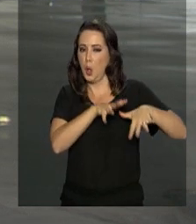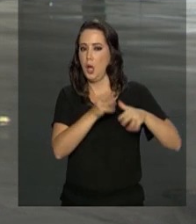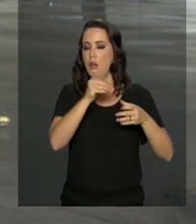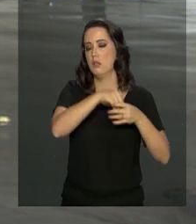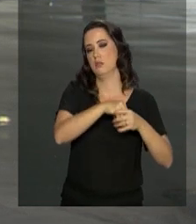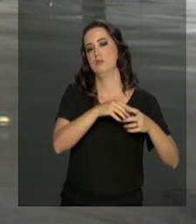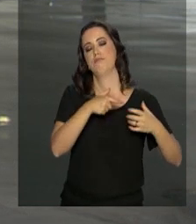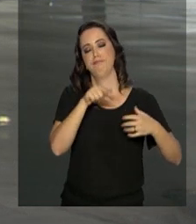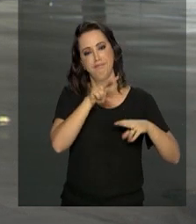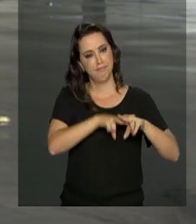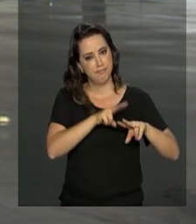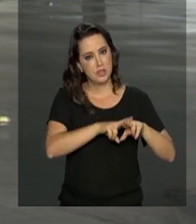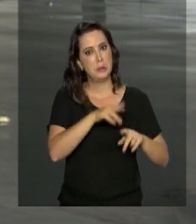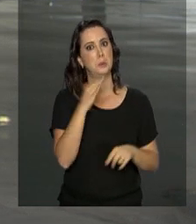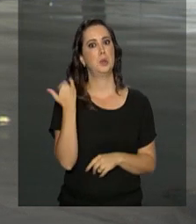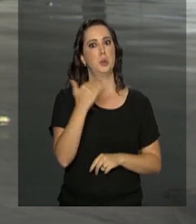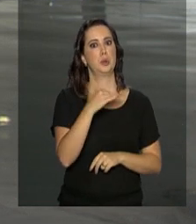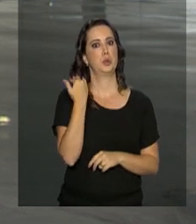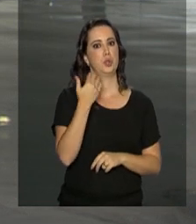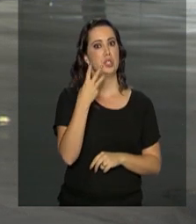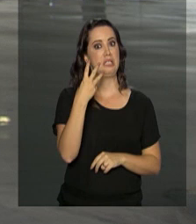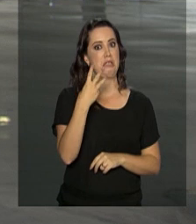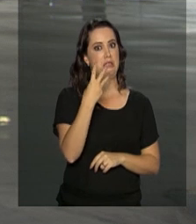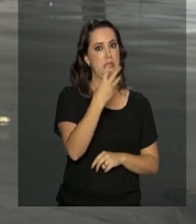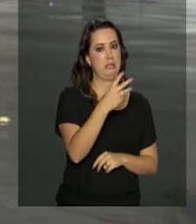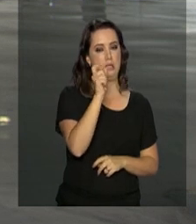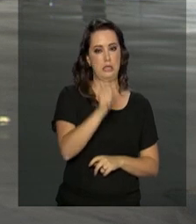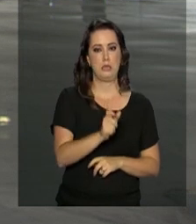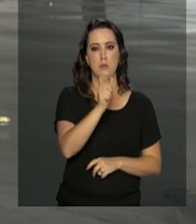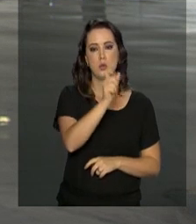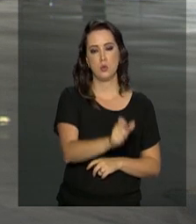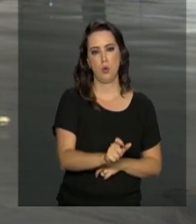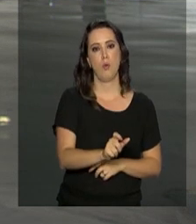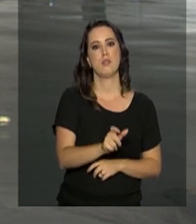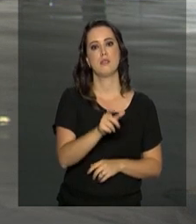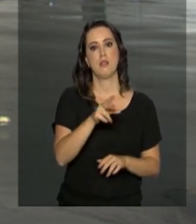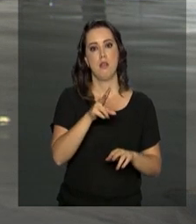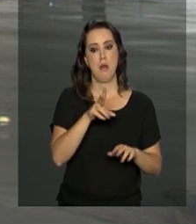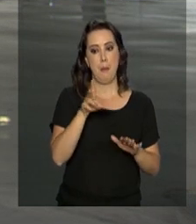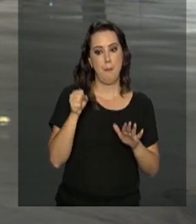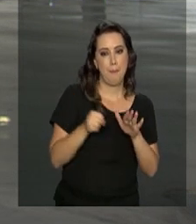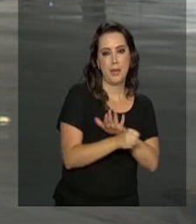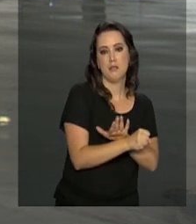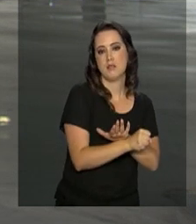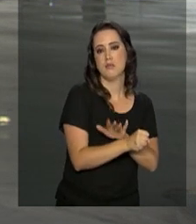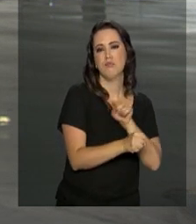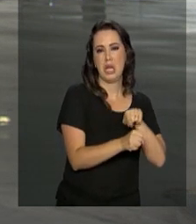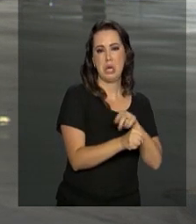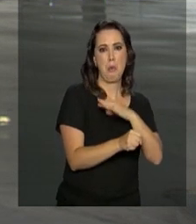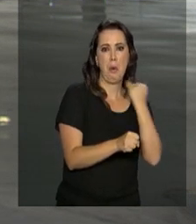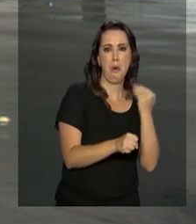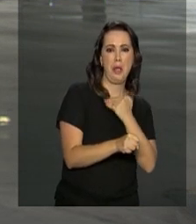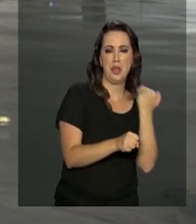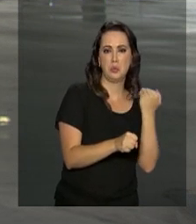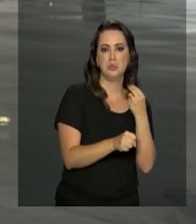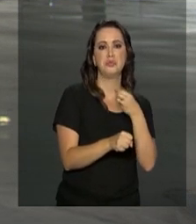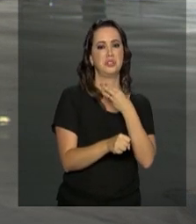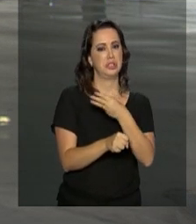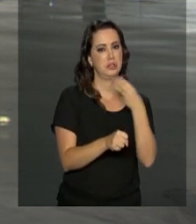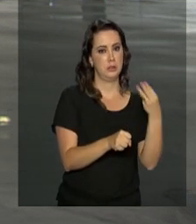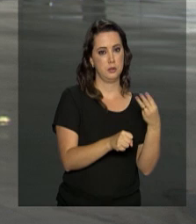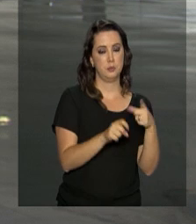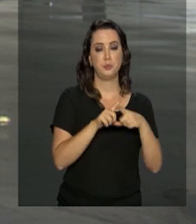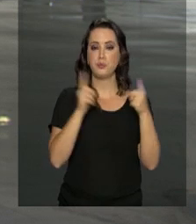das prisões terminou com a morte de 33 detentos o pedido de intervenção federal foi feito na semana passada pela